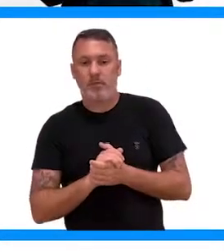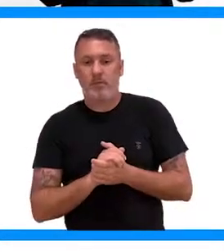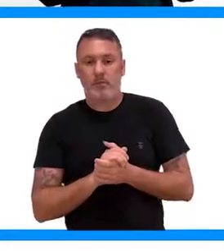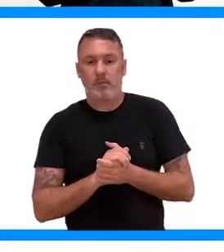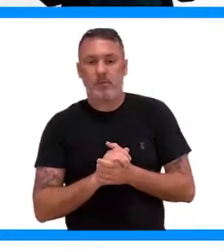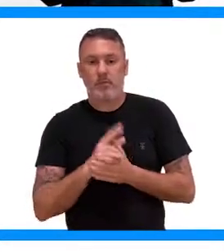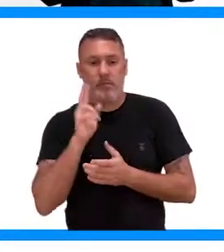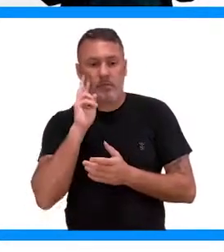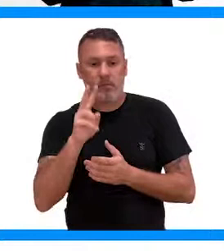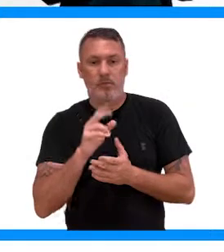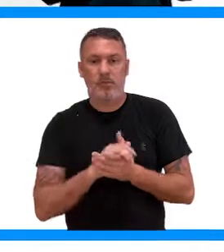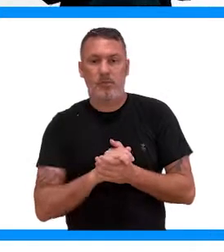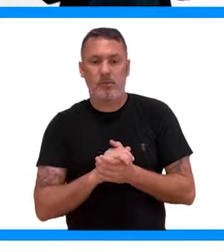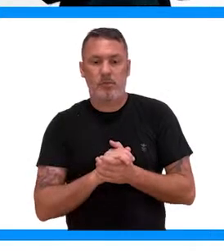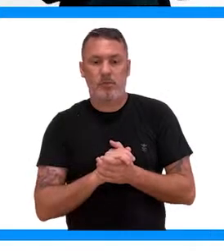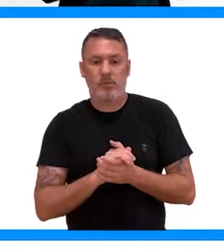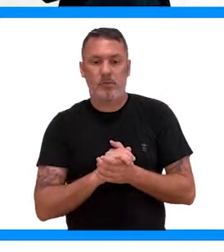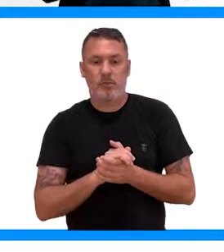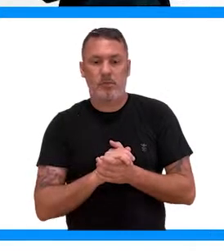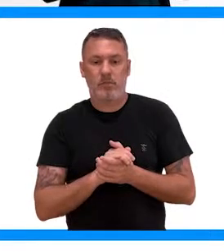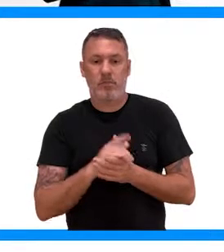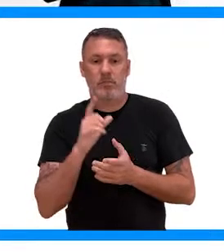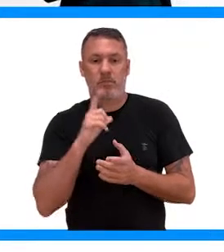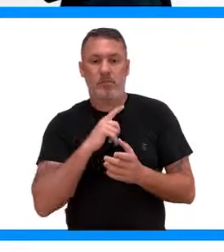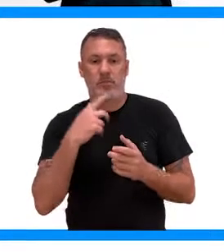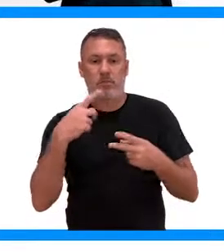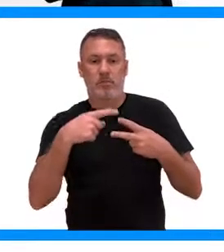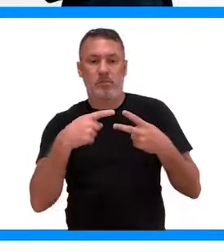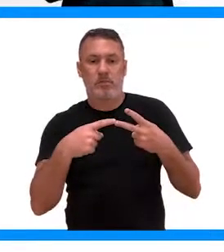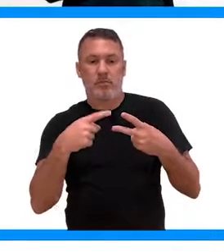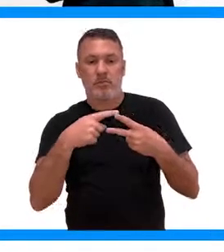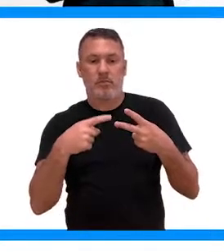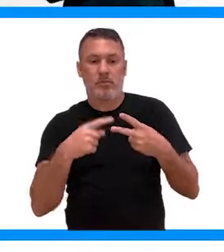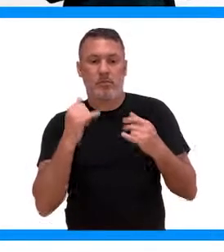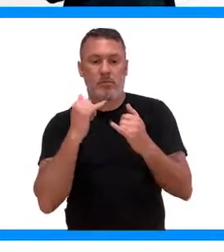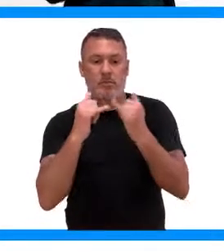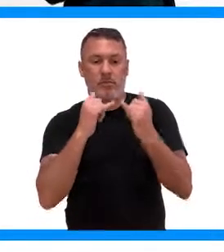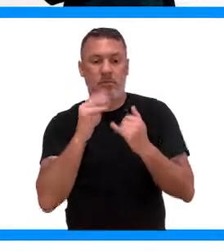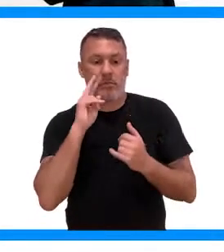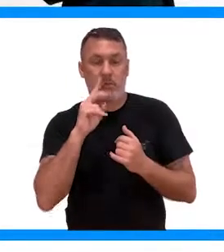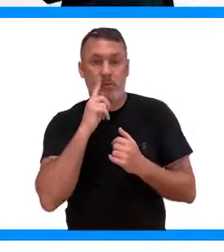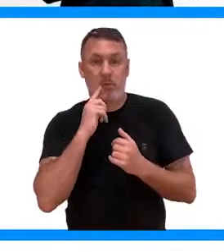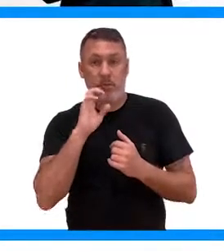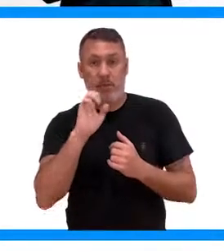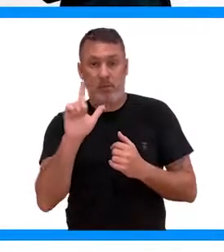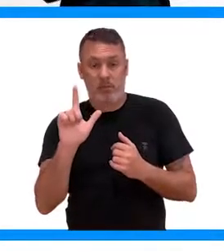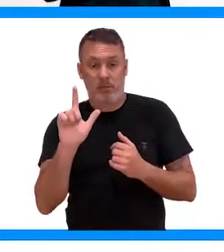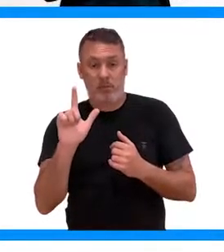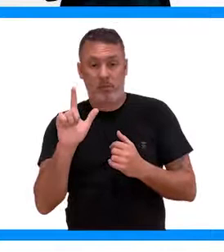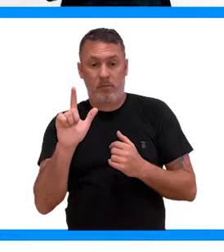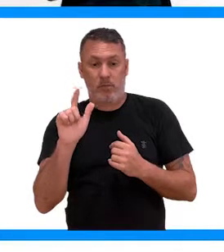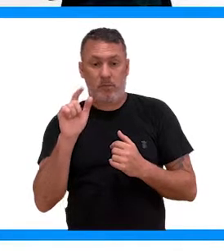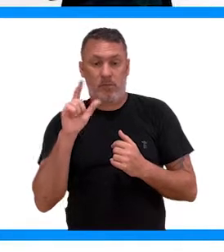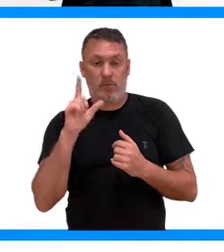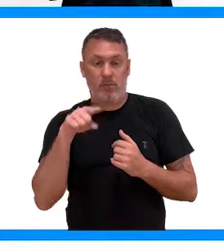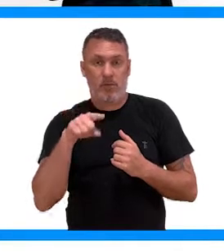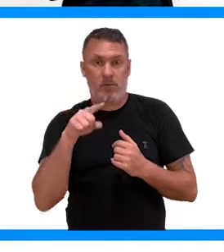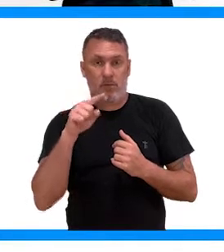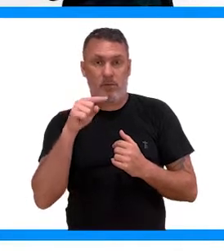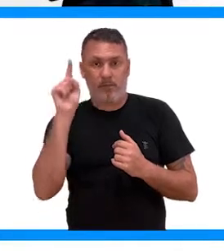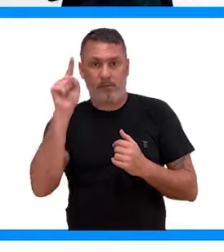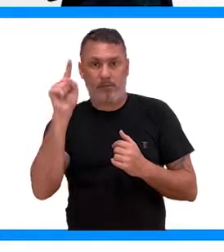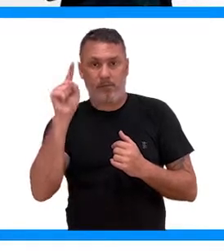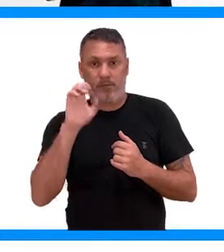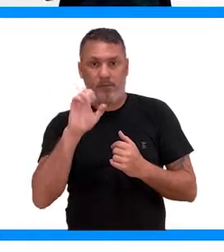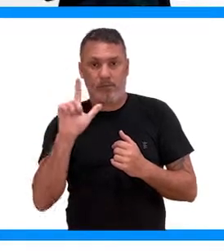aí para vocês: él no es mi padre e el avión partió a las 8:30. No primeiro exemplo, él no